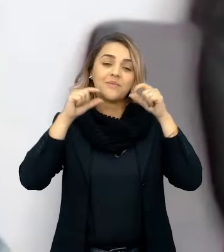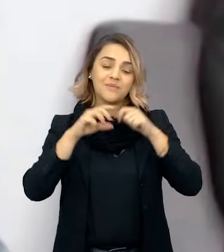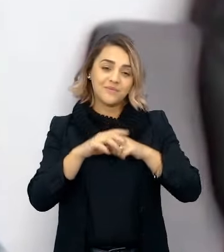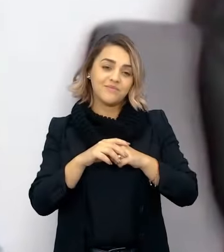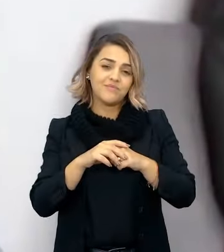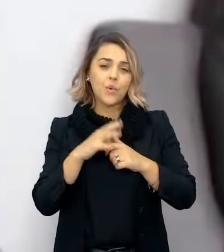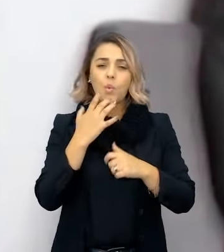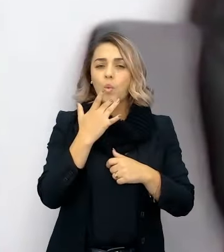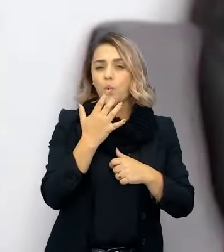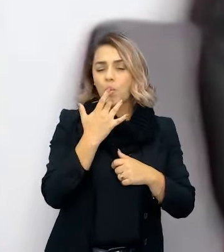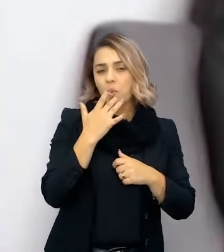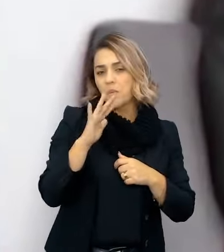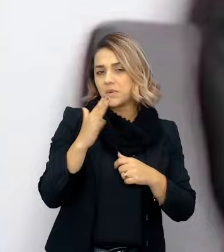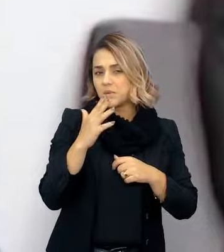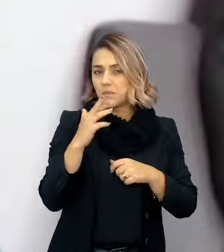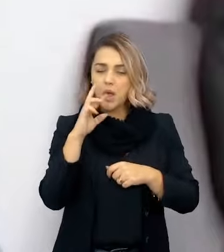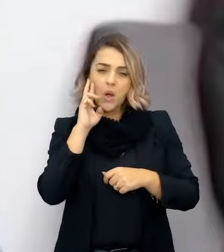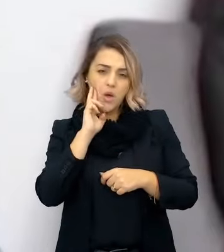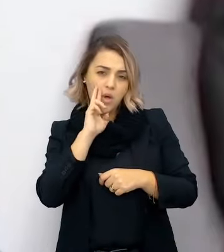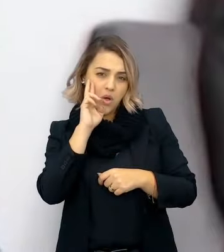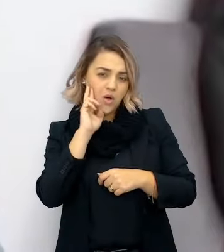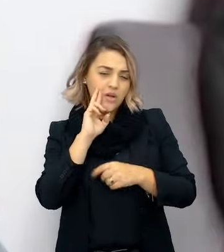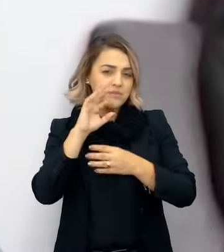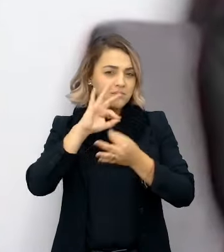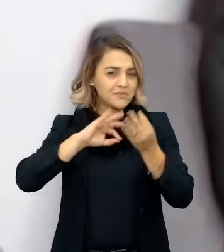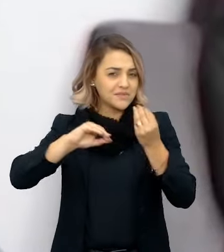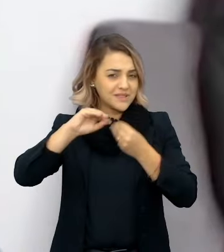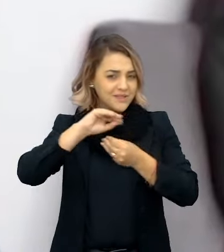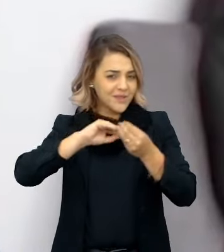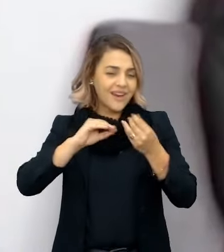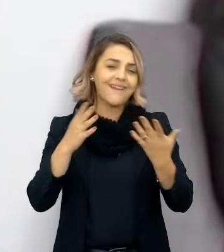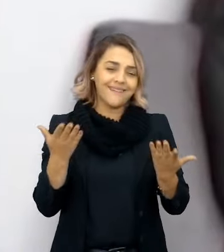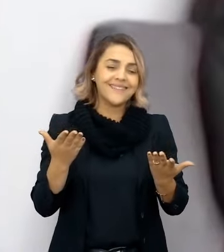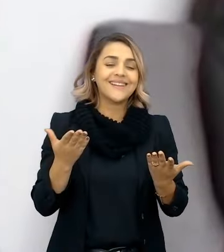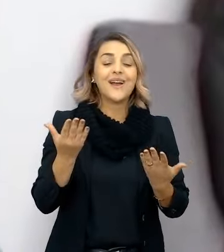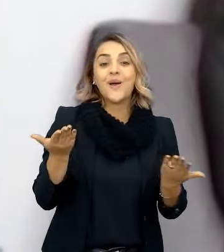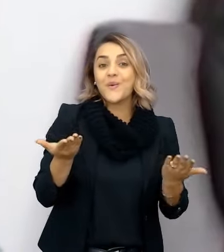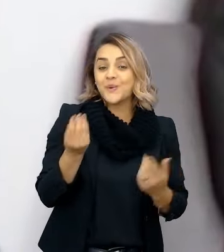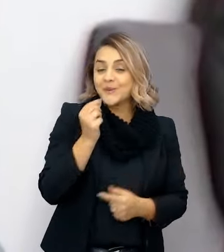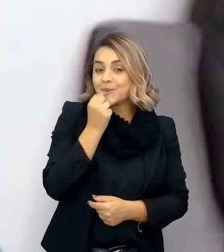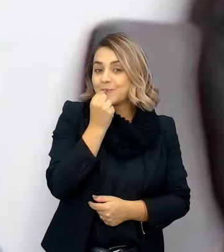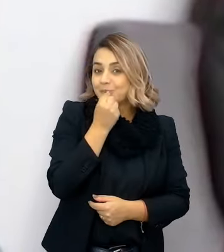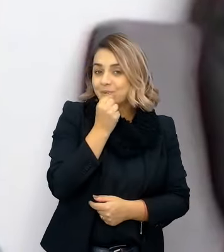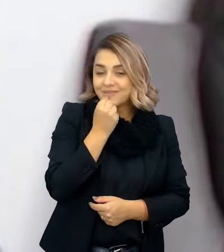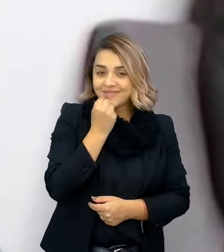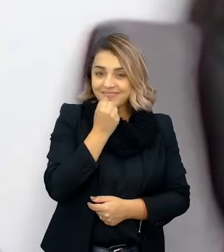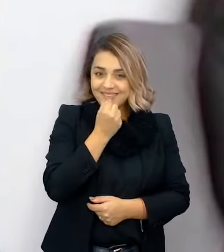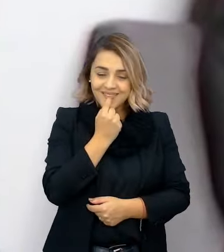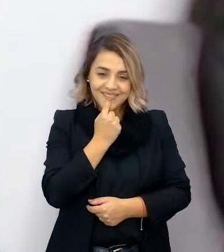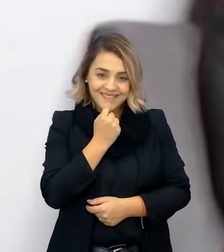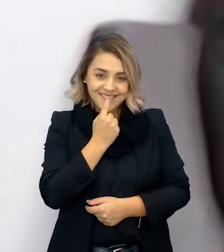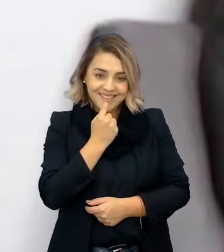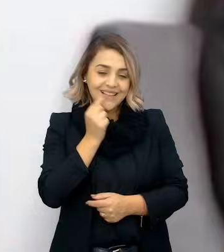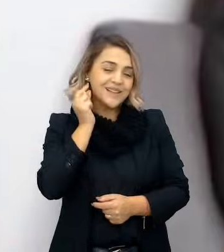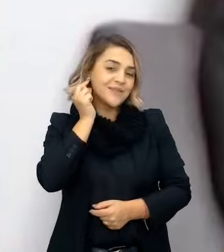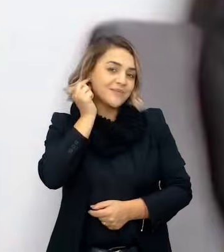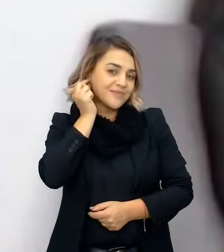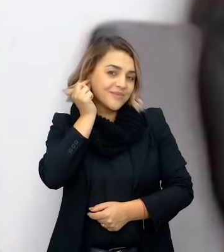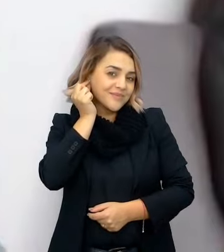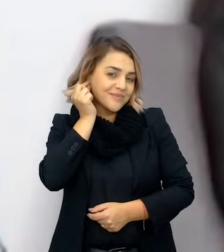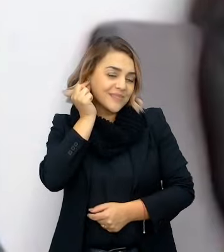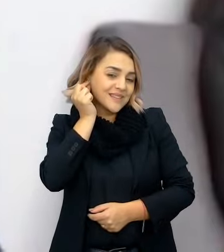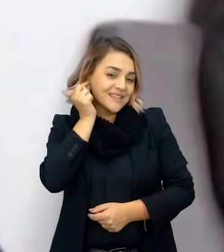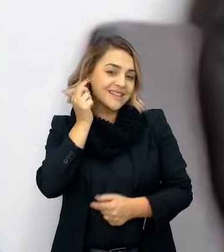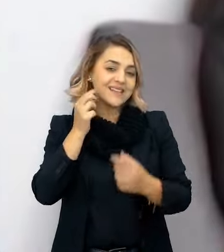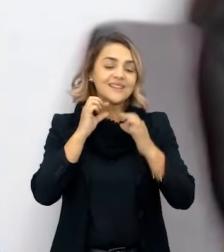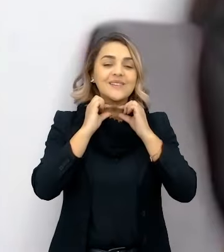no tom de rosé, hoje passei um batomzinho vermelho, uso uns brincos pequenininhos, hoje eu coloquei